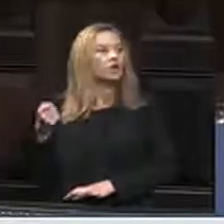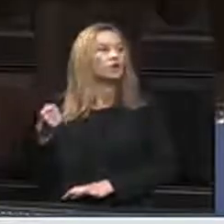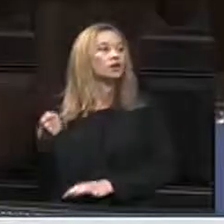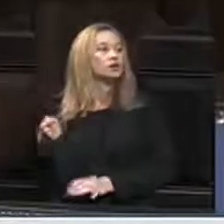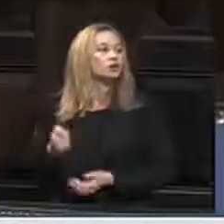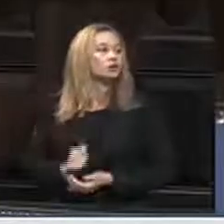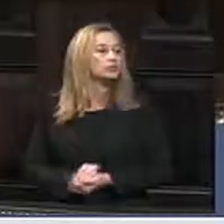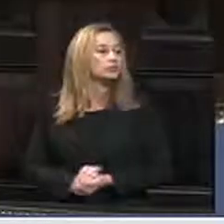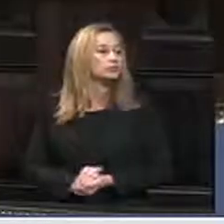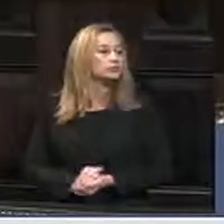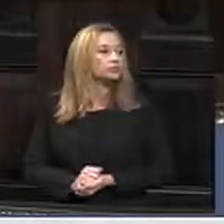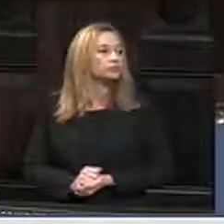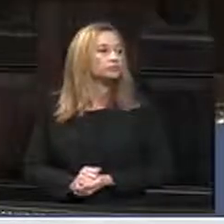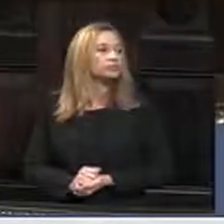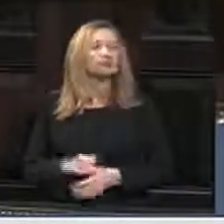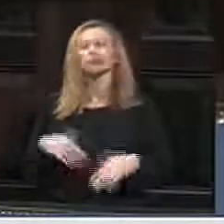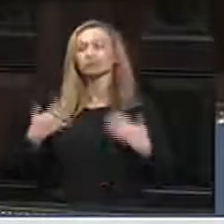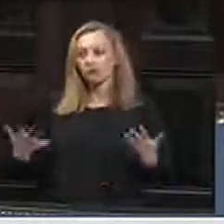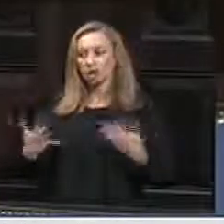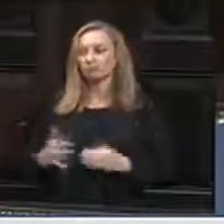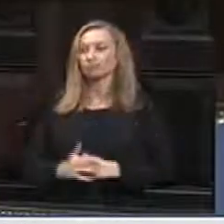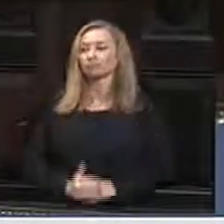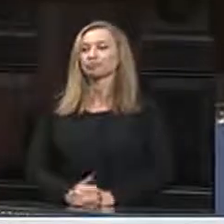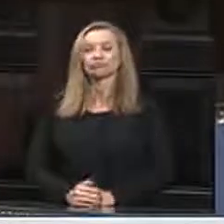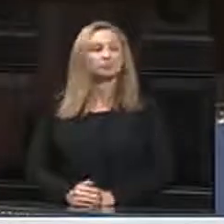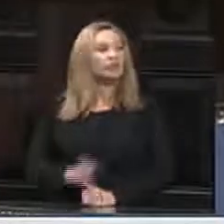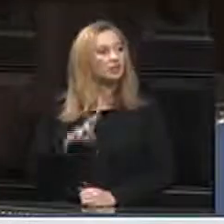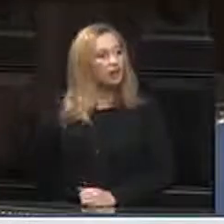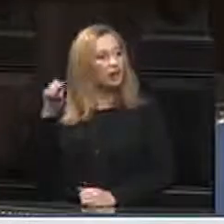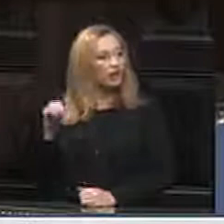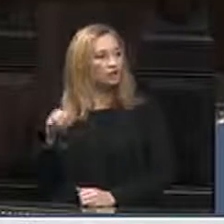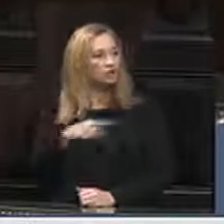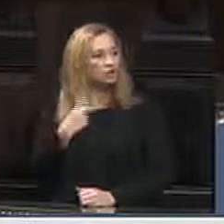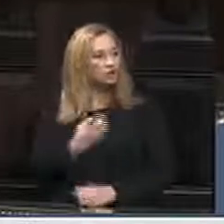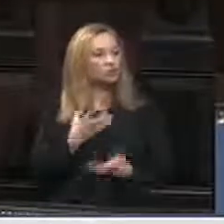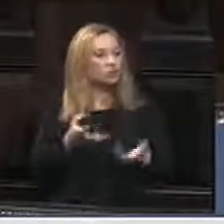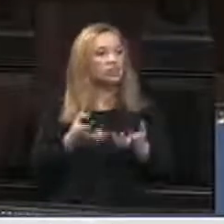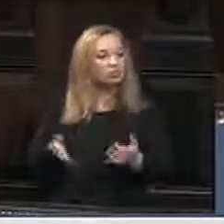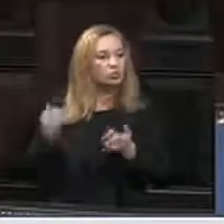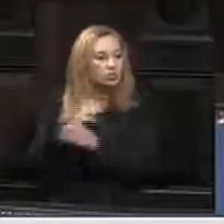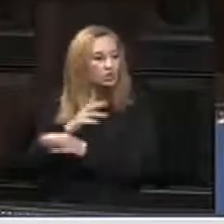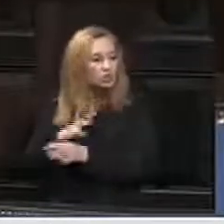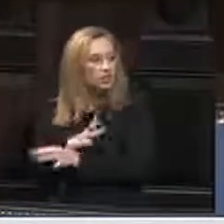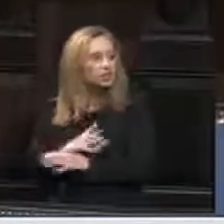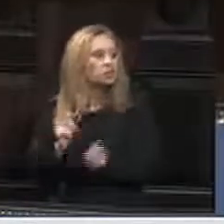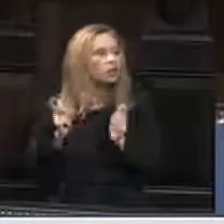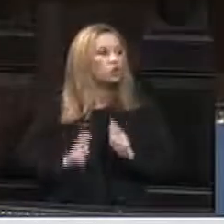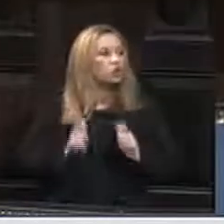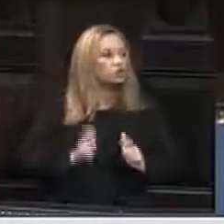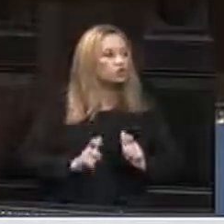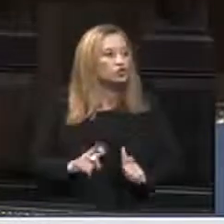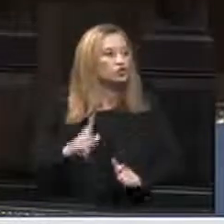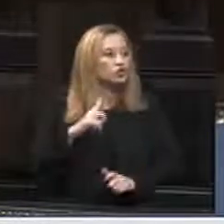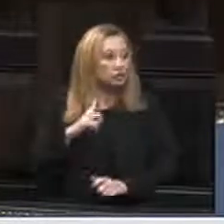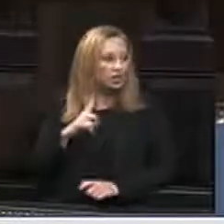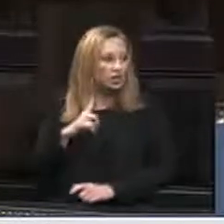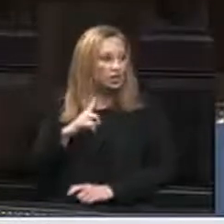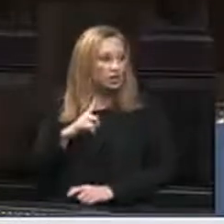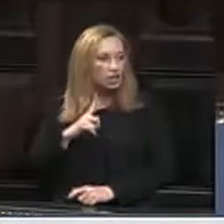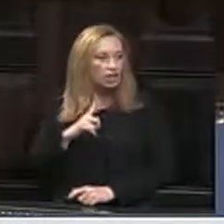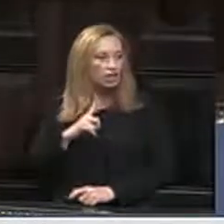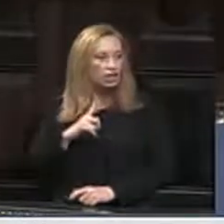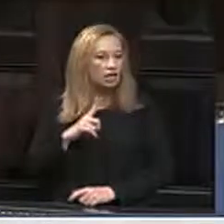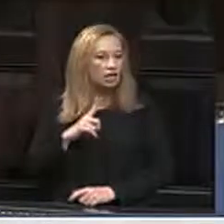se diverte. Então, é claro que nós queremos uma cidade onde tenha condições de